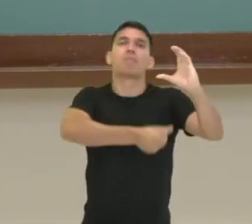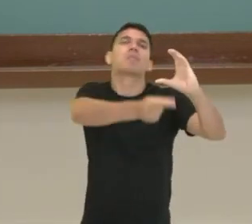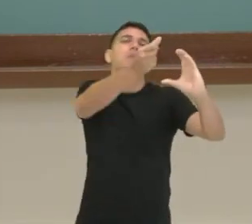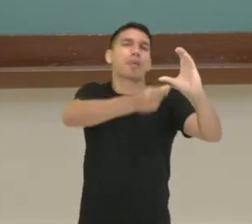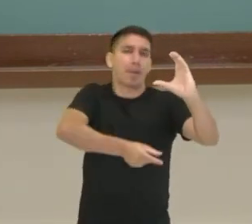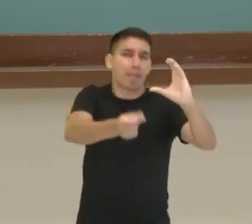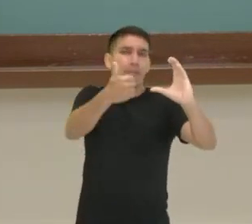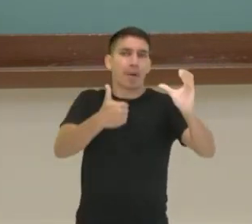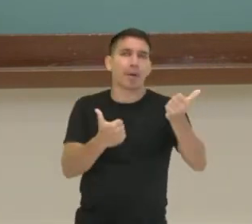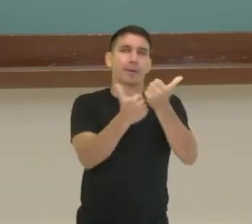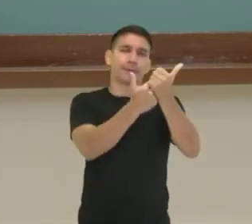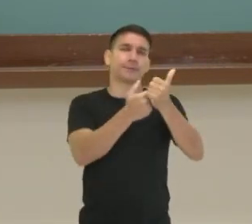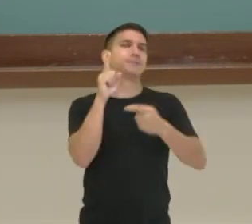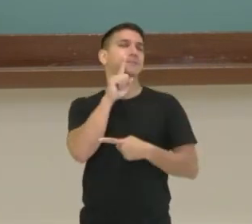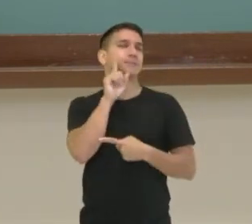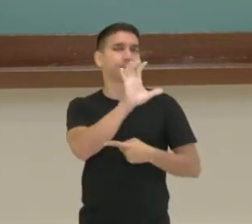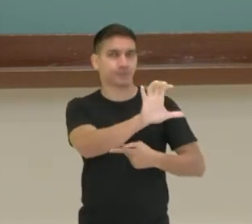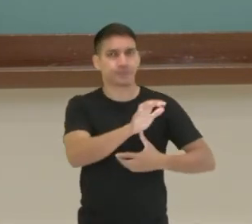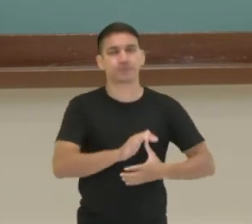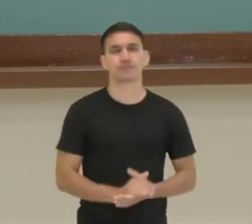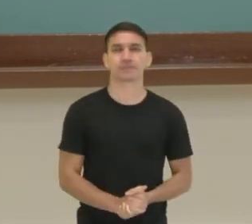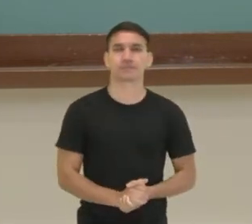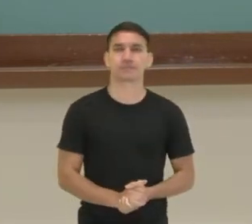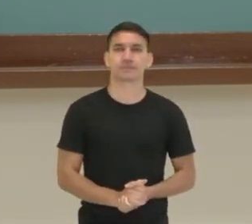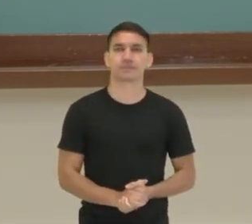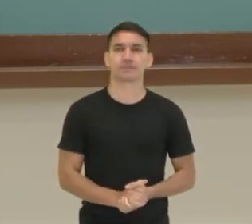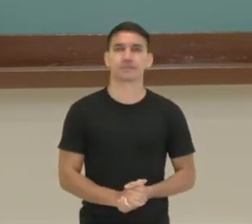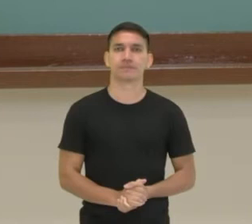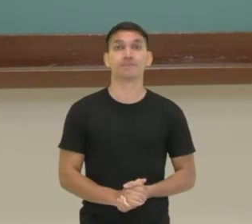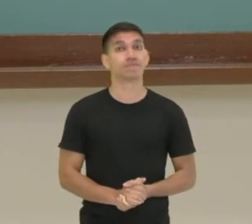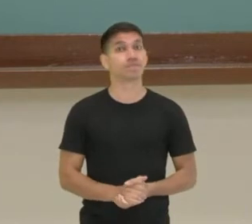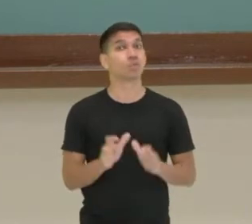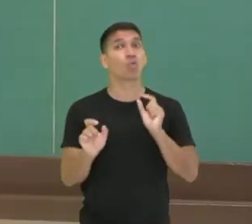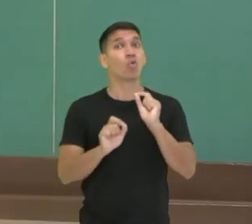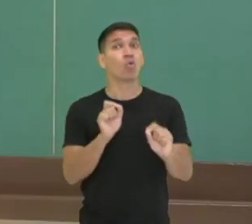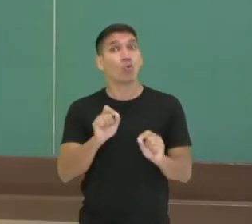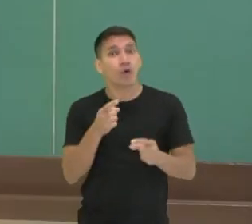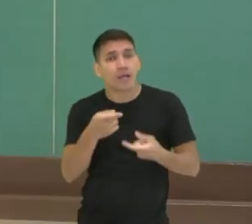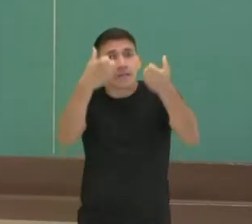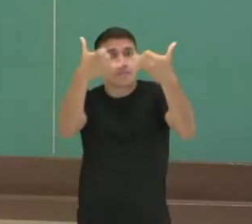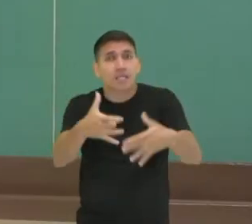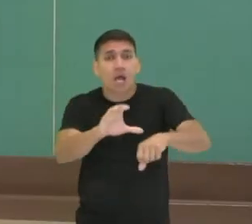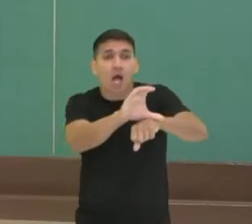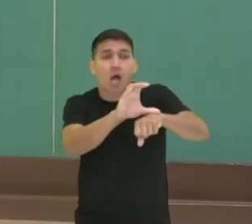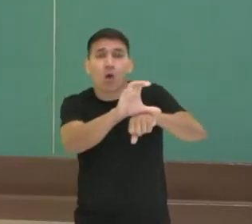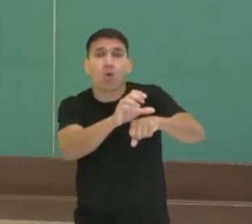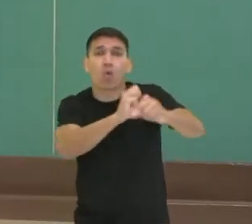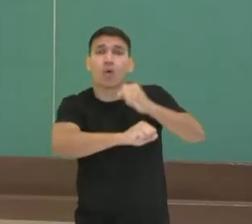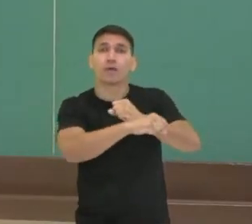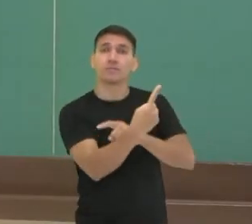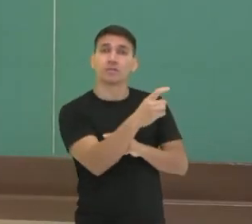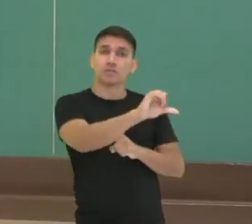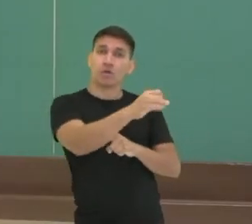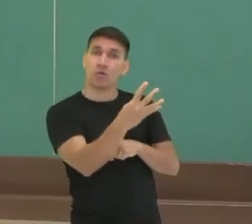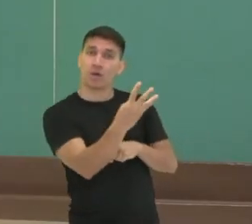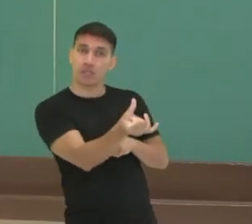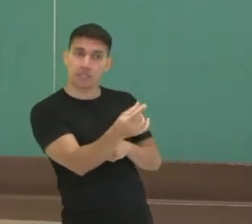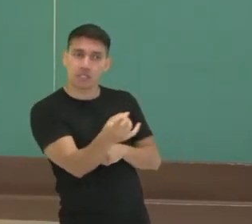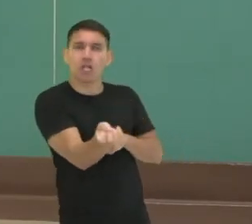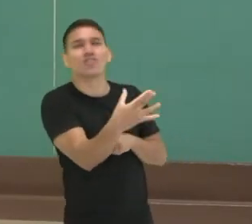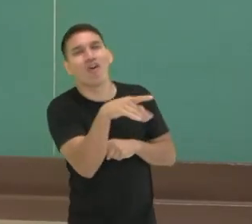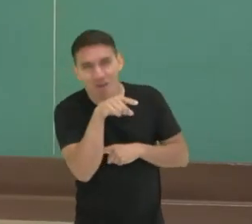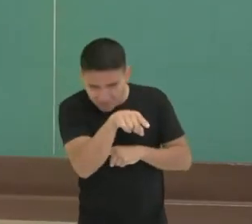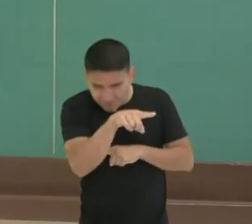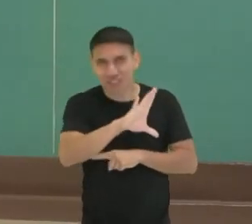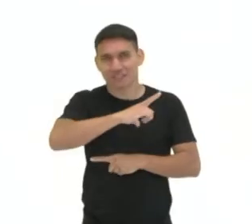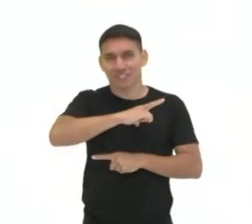política norte-americana. O que dizia, então, a Constituição de 1946, essa nova Constituição que